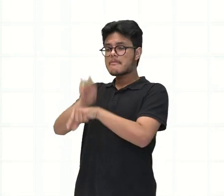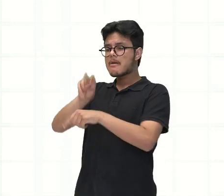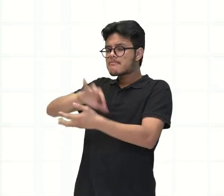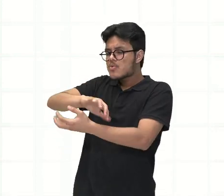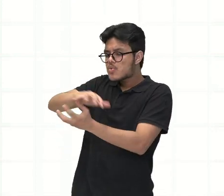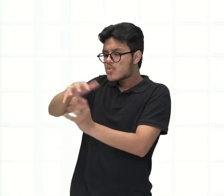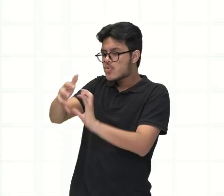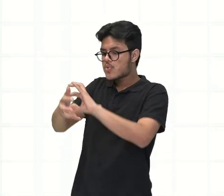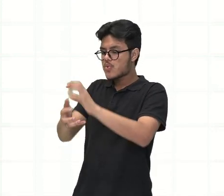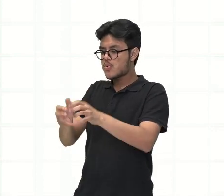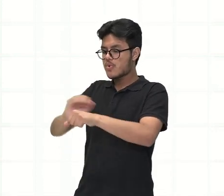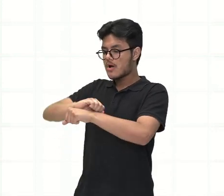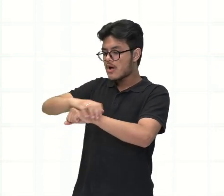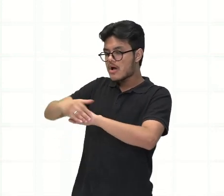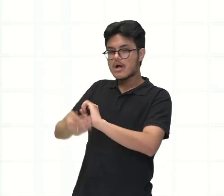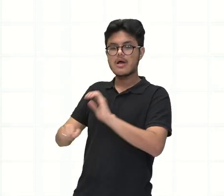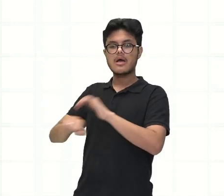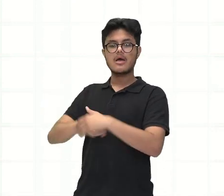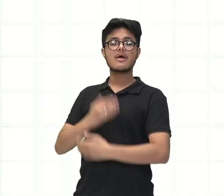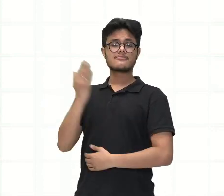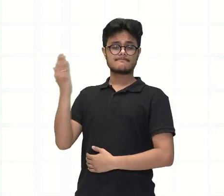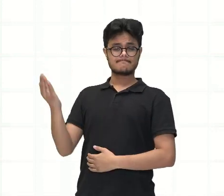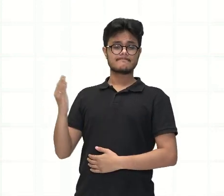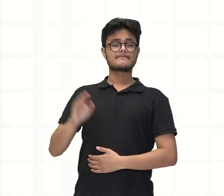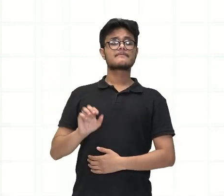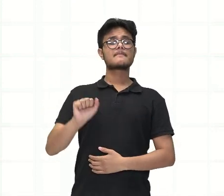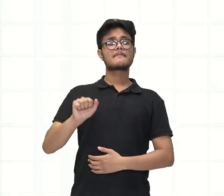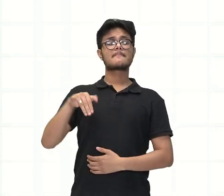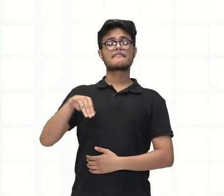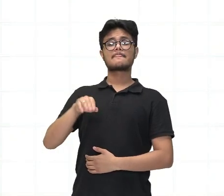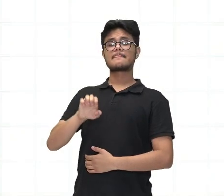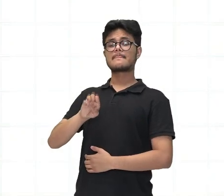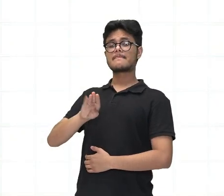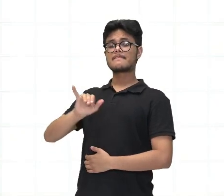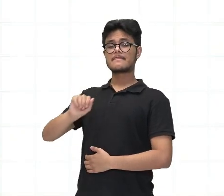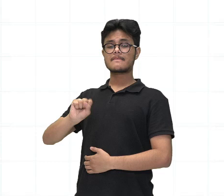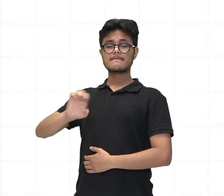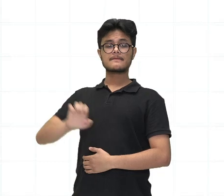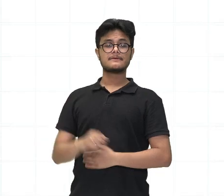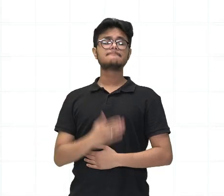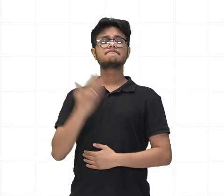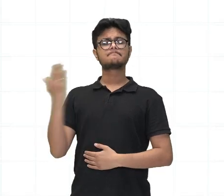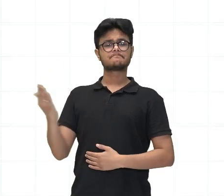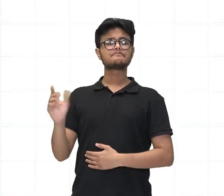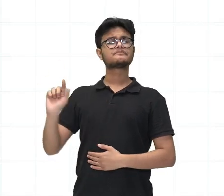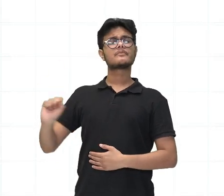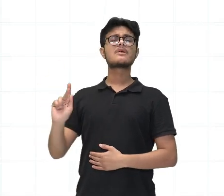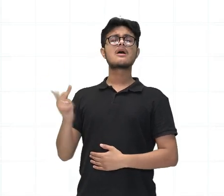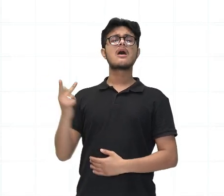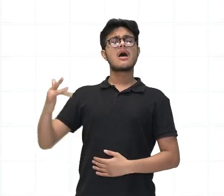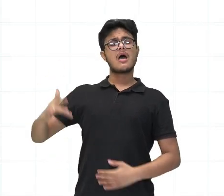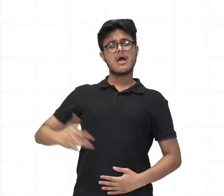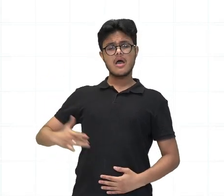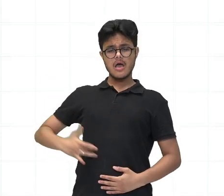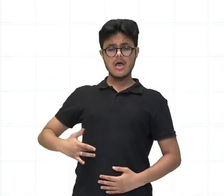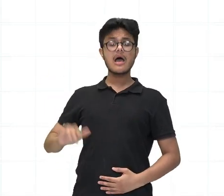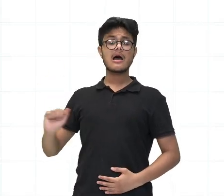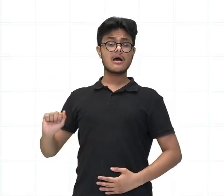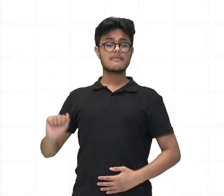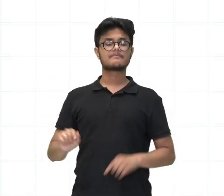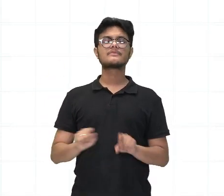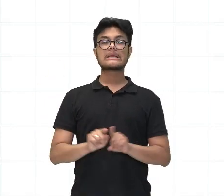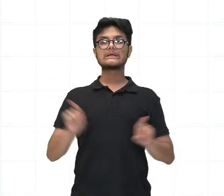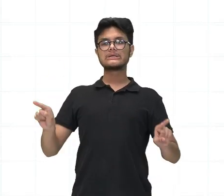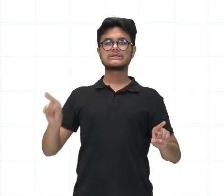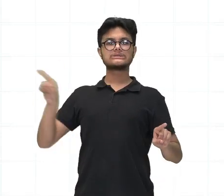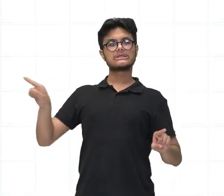continua no caso da amebíase. Nós temos uma outra doença que é a hepatite A. Na hepatite A, já é